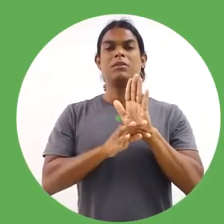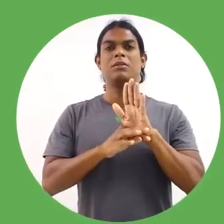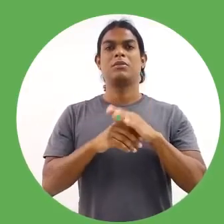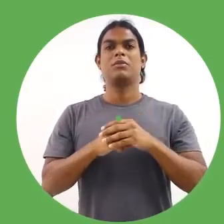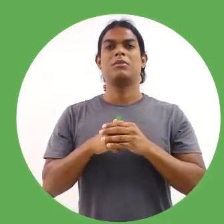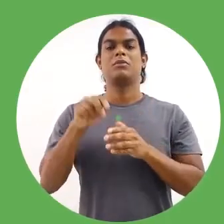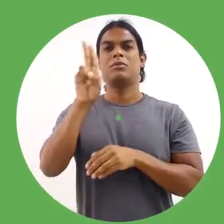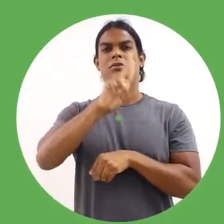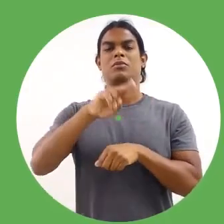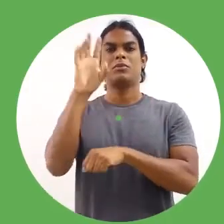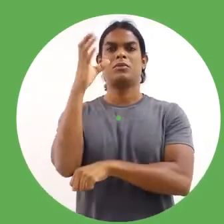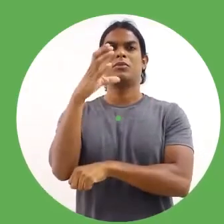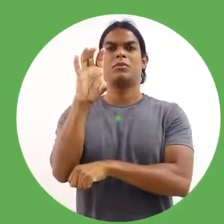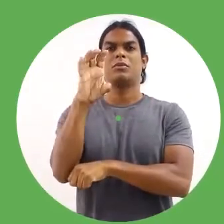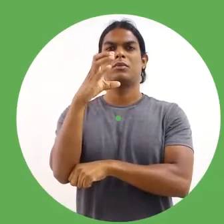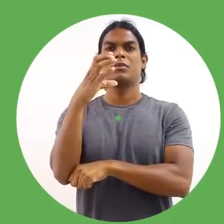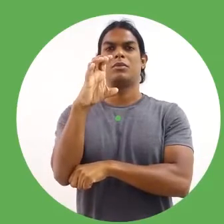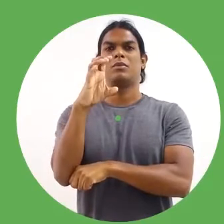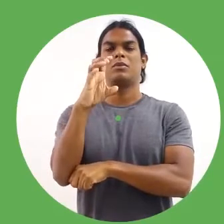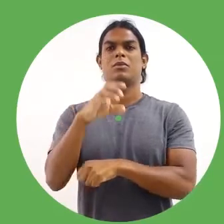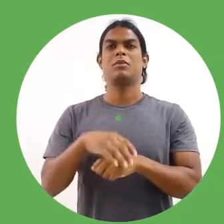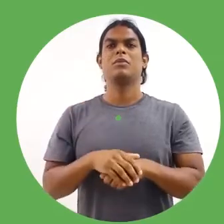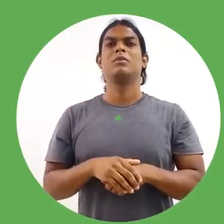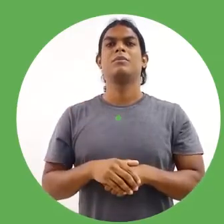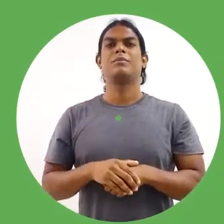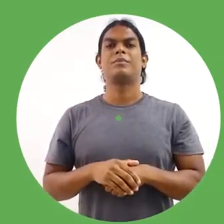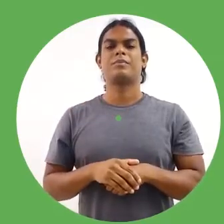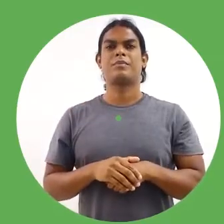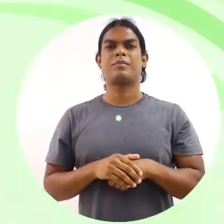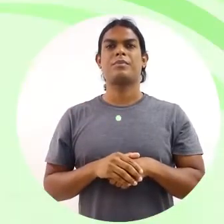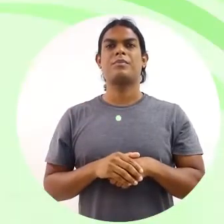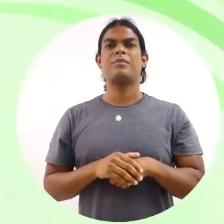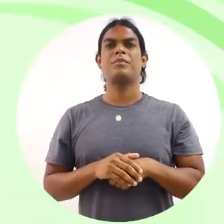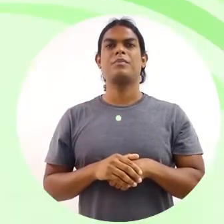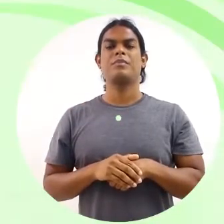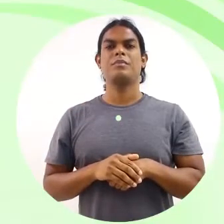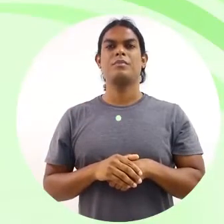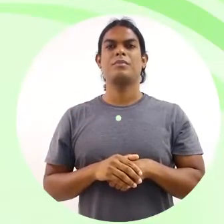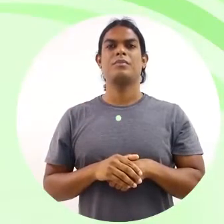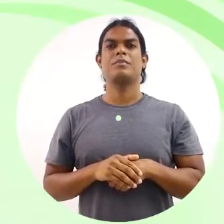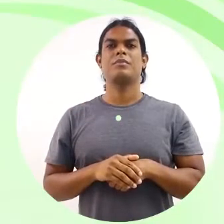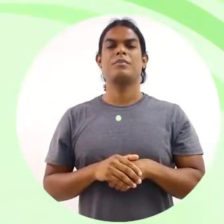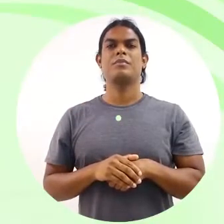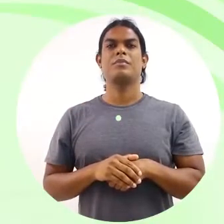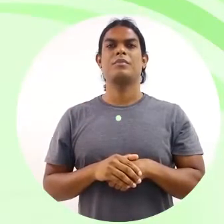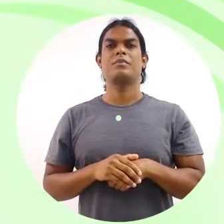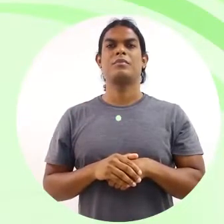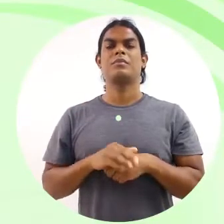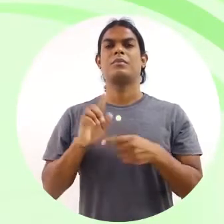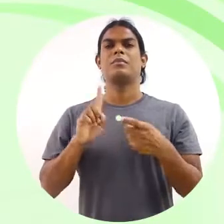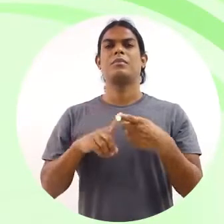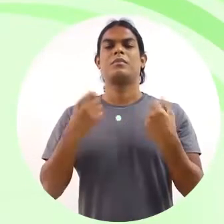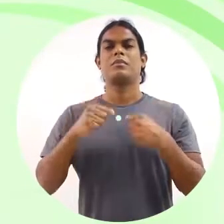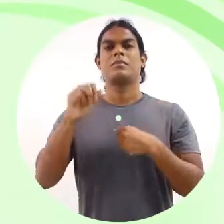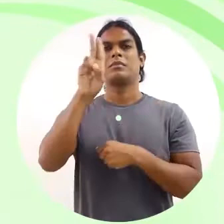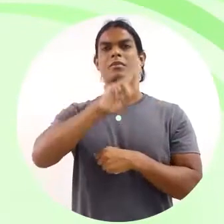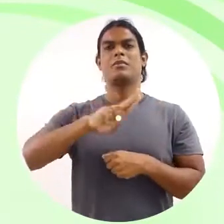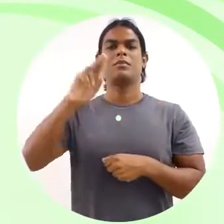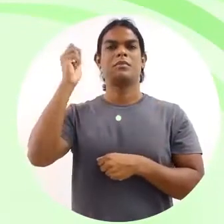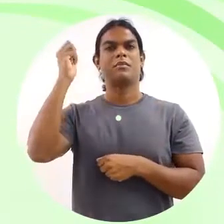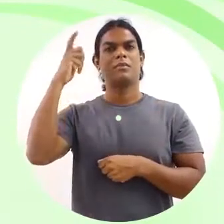usando webcam, possibilitando apresentações de multimídias. Nesse caso, você também pode usar o